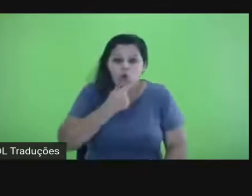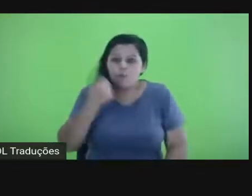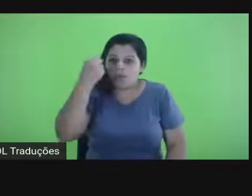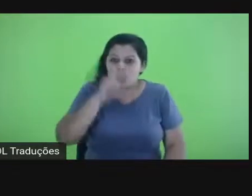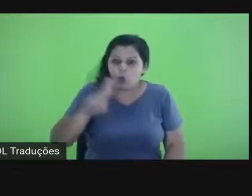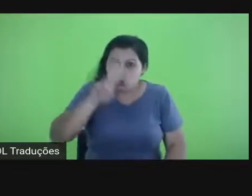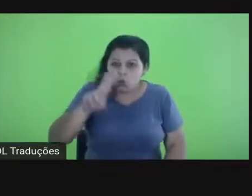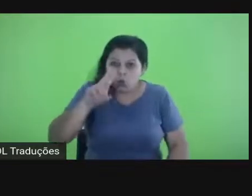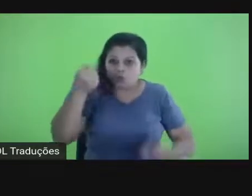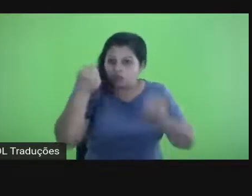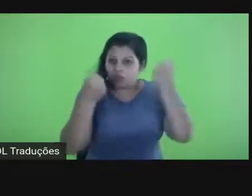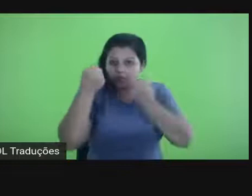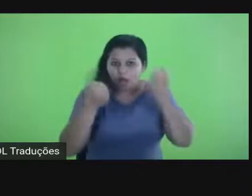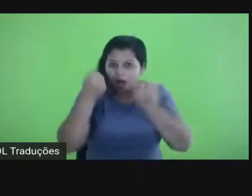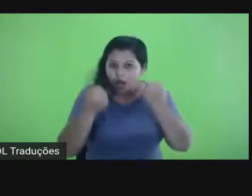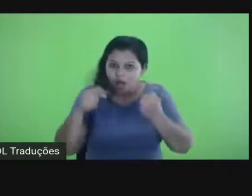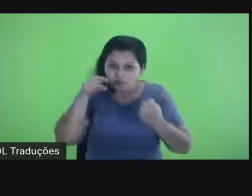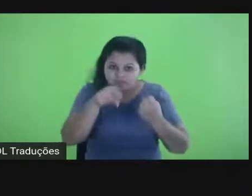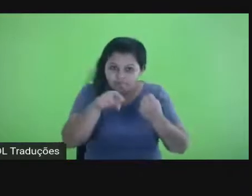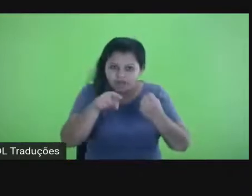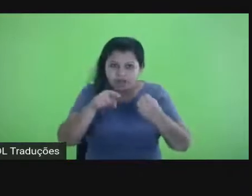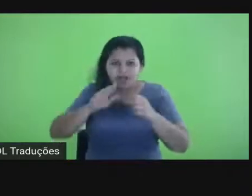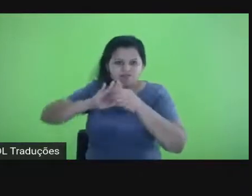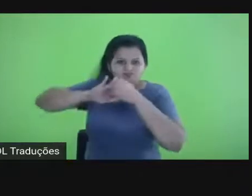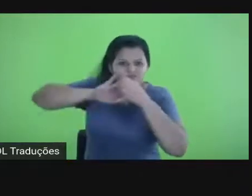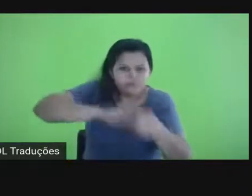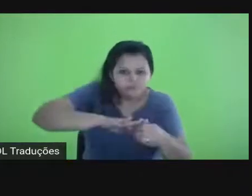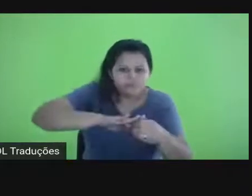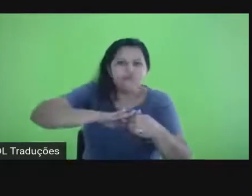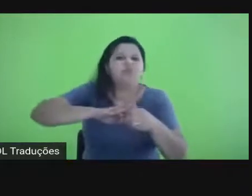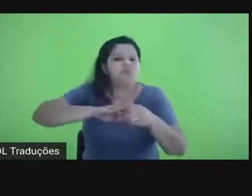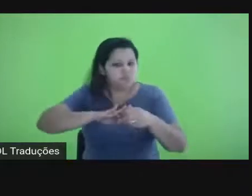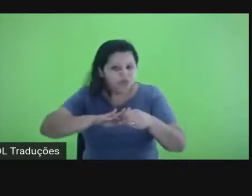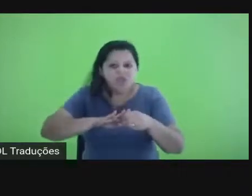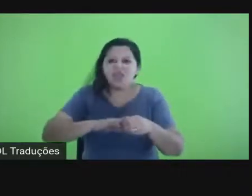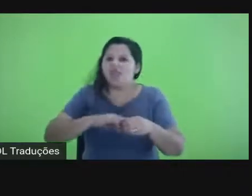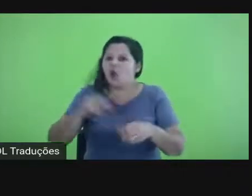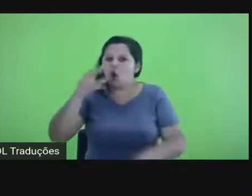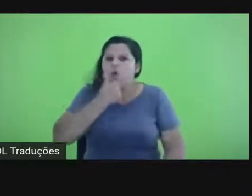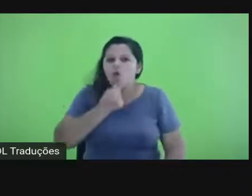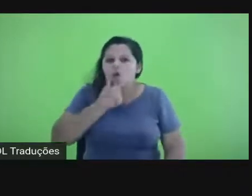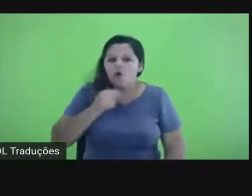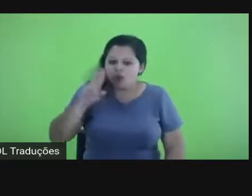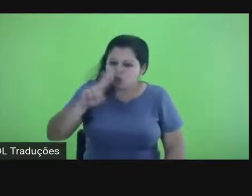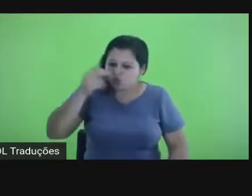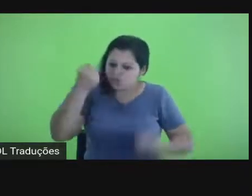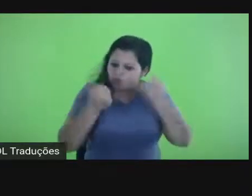como instrumento de coerção, como instrumento de reafirmação de um poder, né?